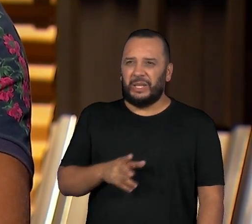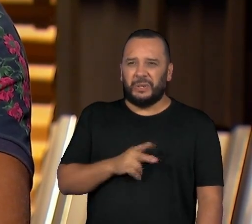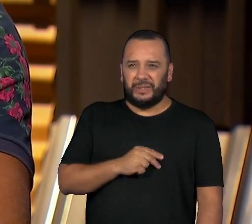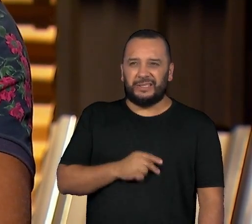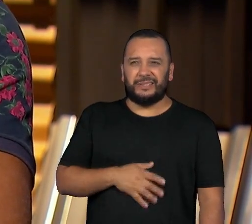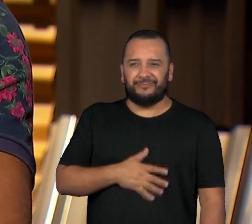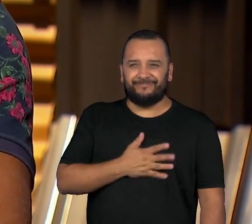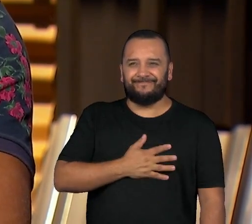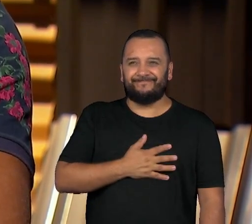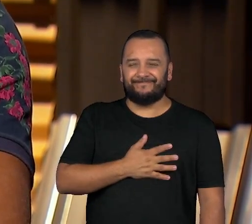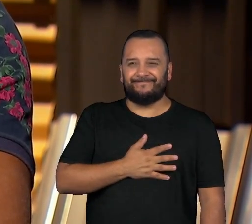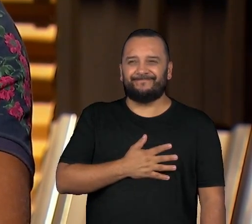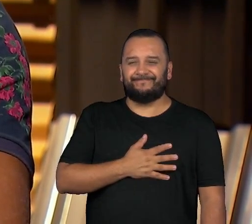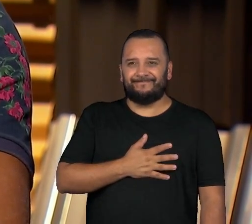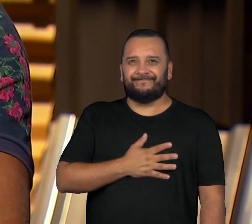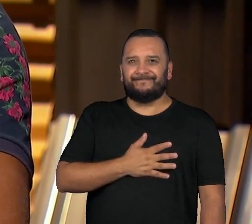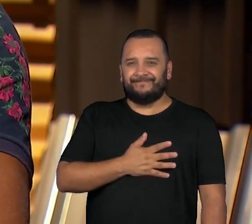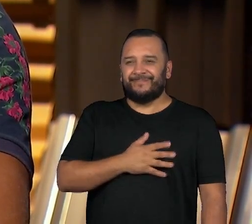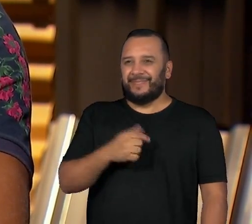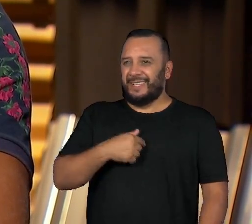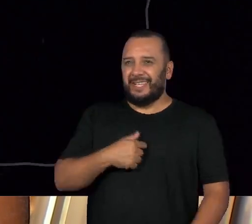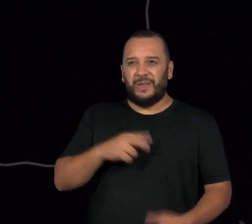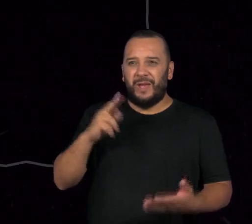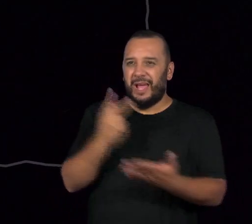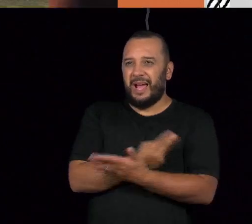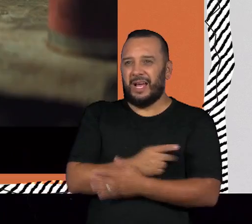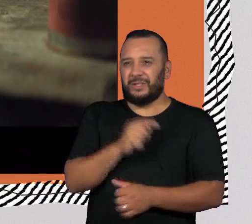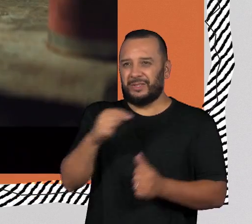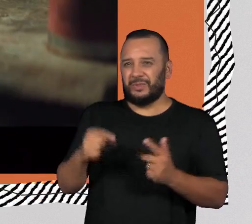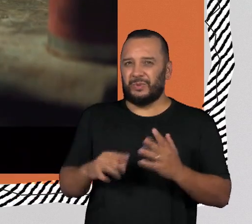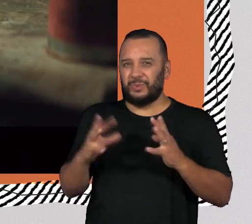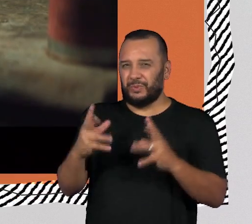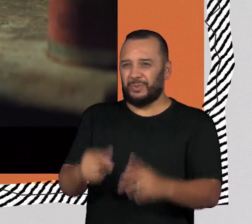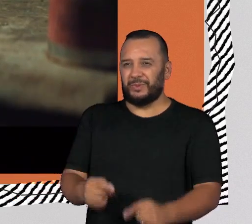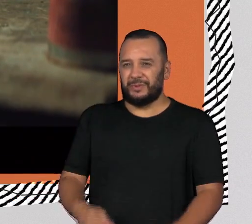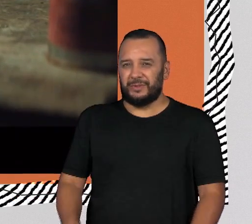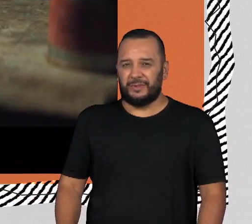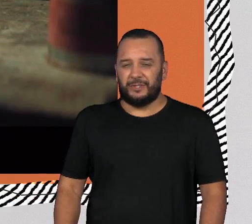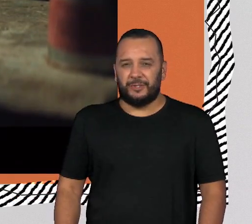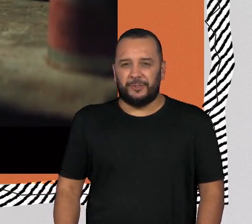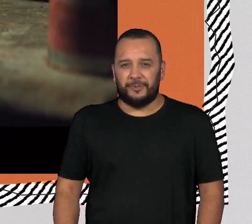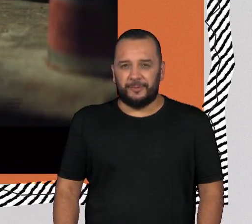cara, eu tô fazendo tudo errado.